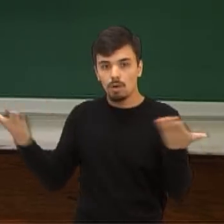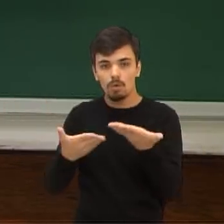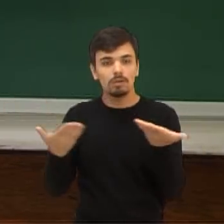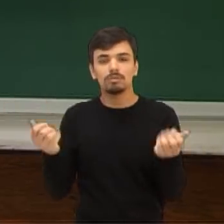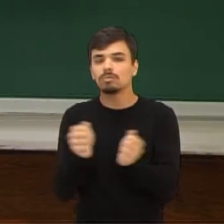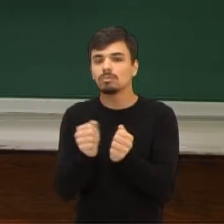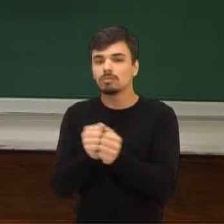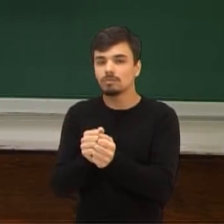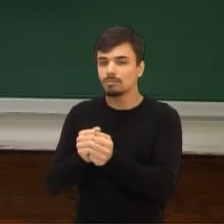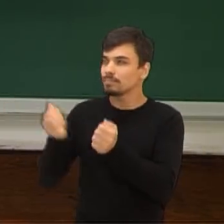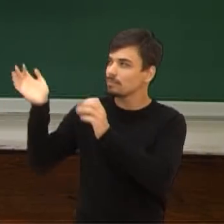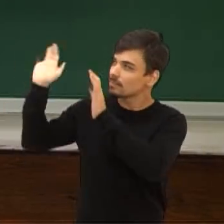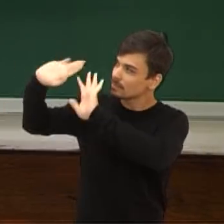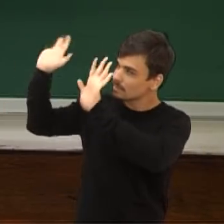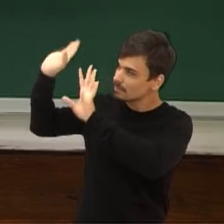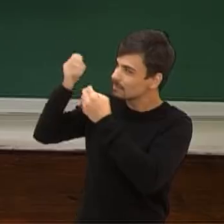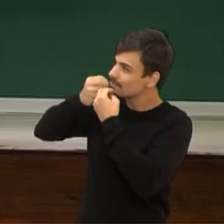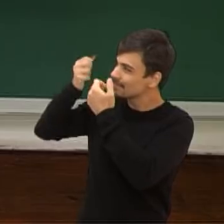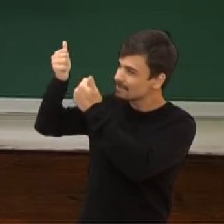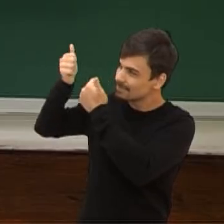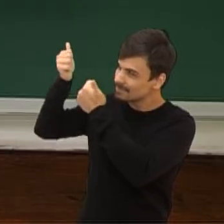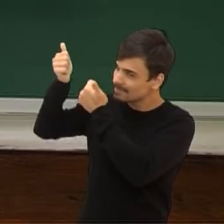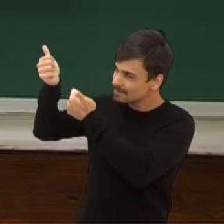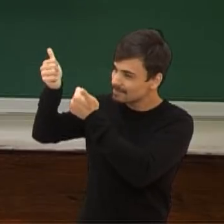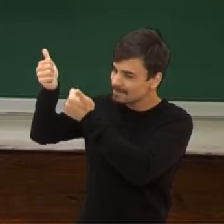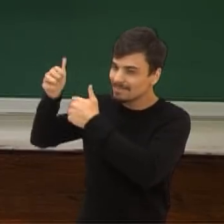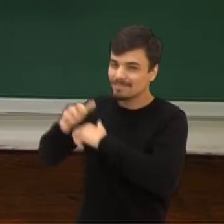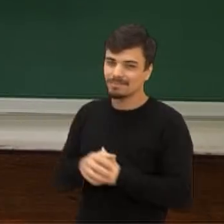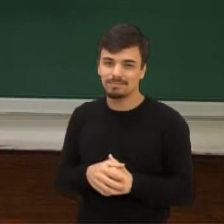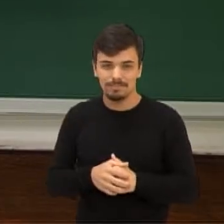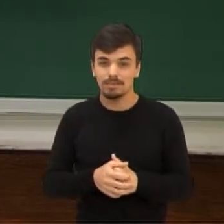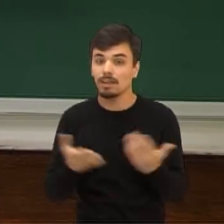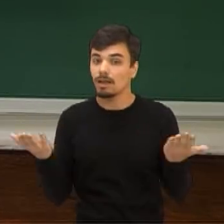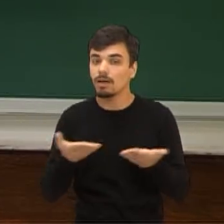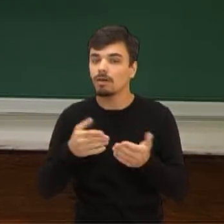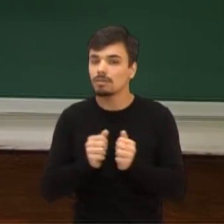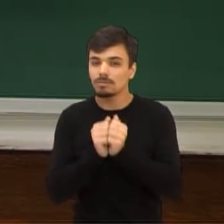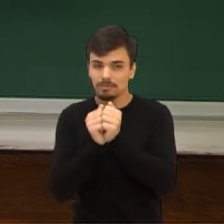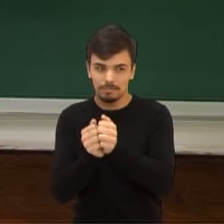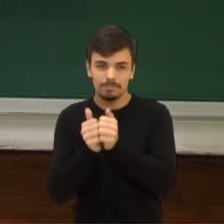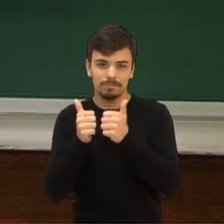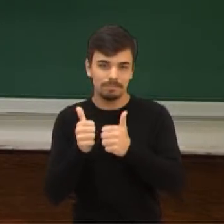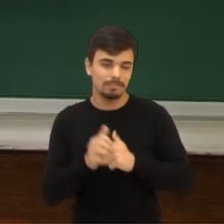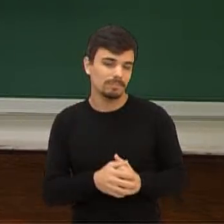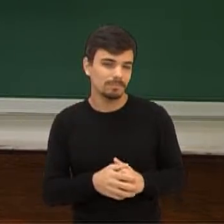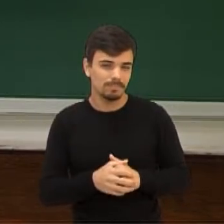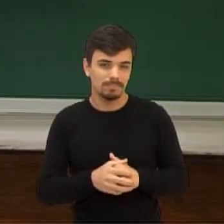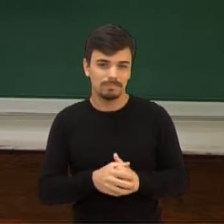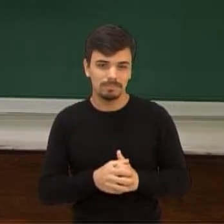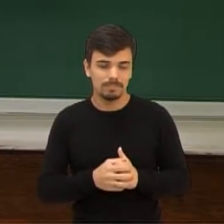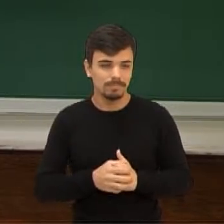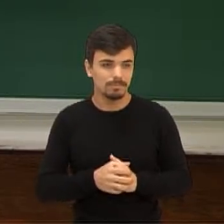o Cadu também. Oi, Cadu, tudo bom com você? Vamos juntos, então.